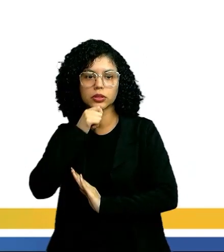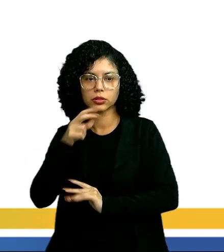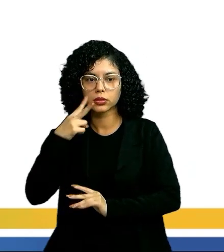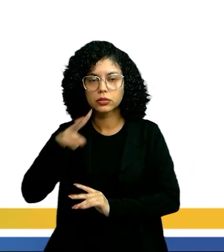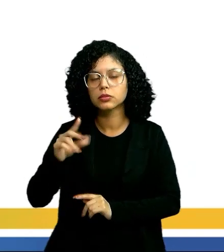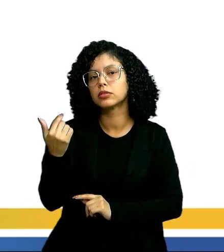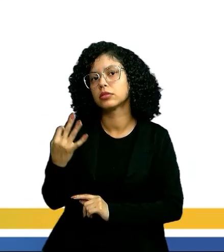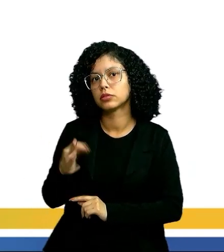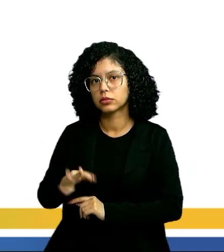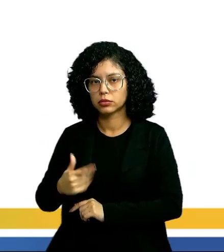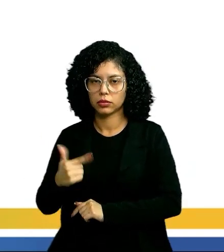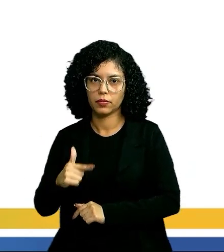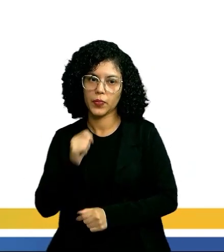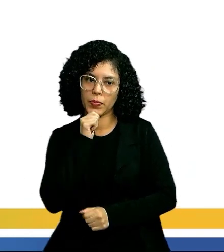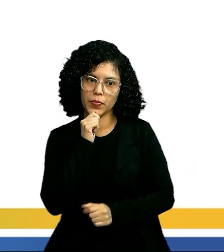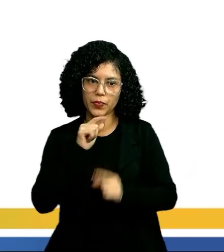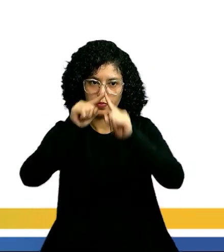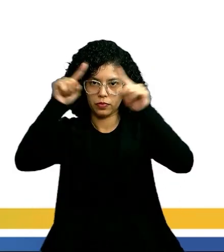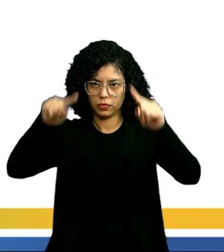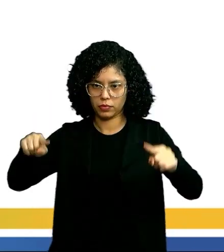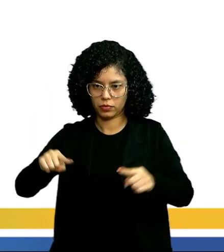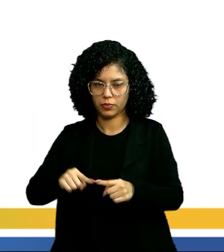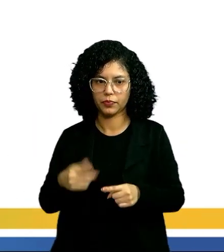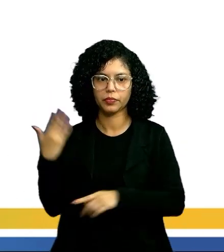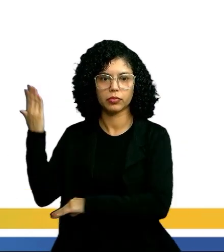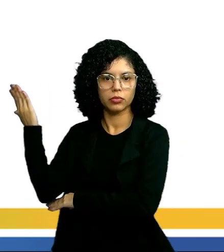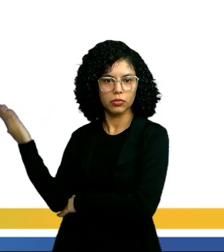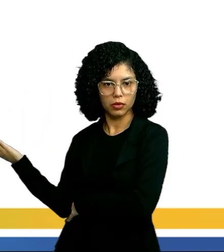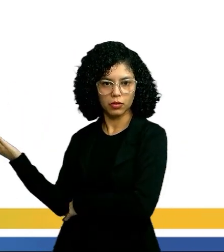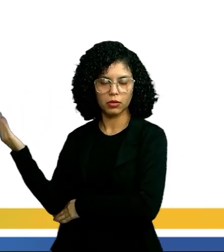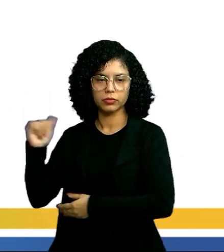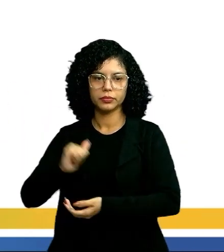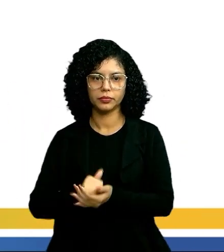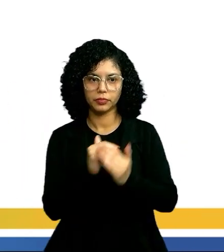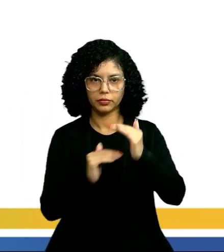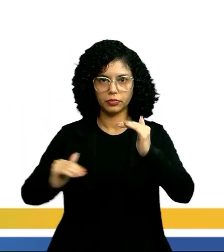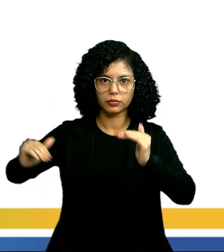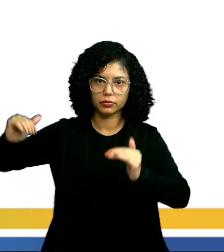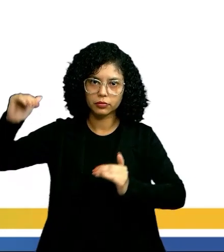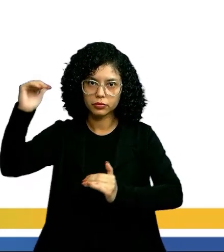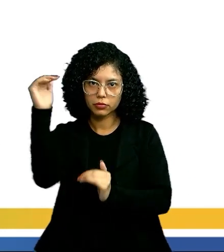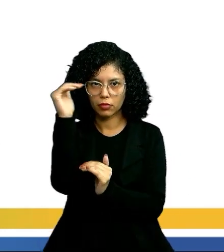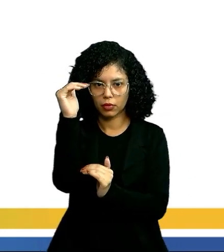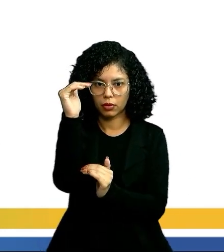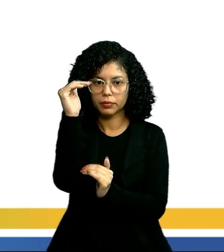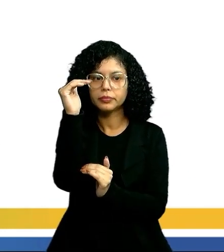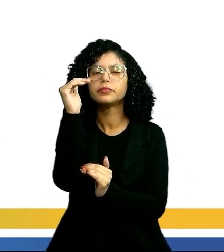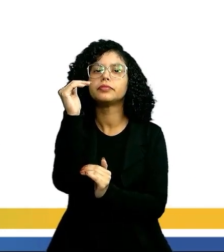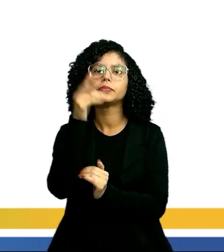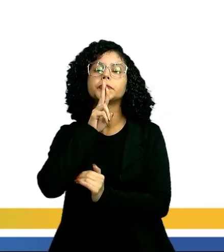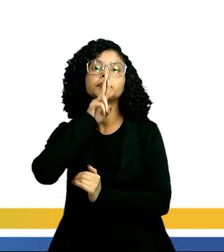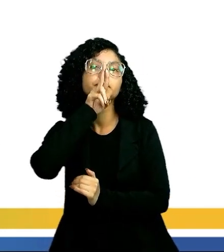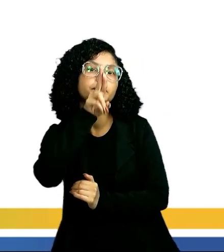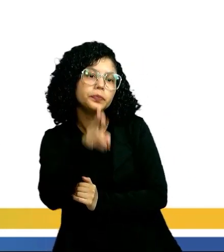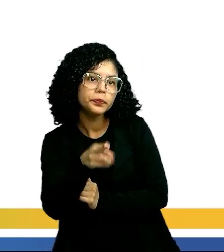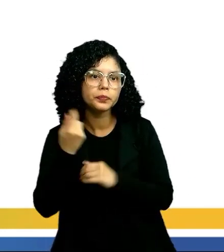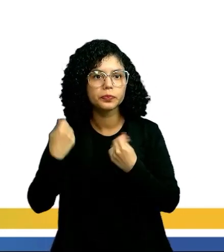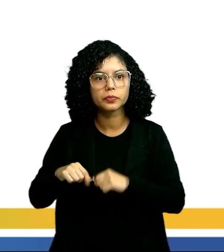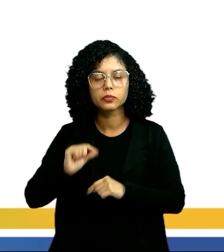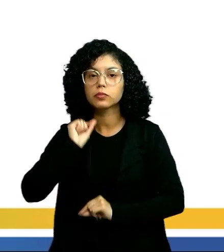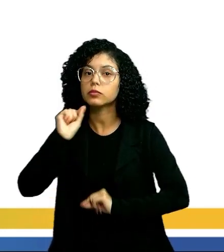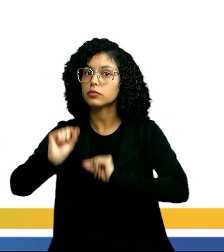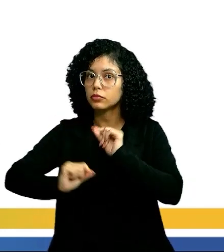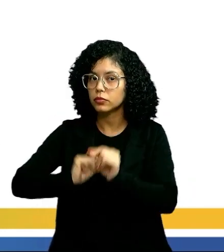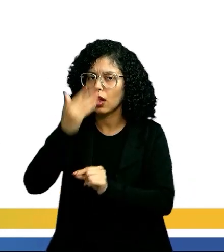não vê no anel aromático. Essa aqui, a parte de cima. Então, para você resolver essa questão, você tem